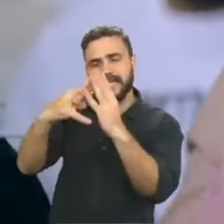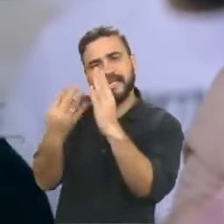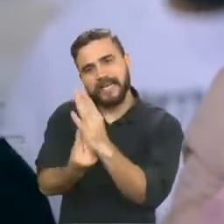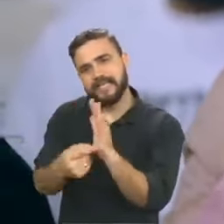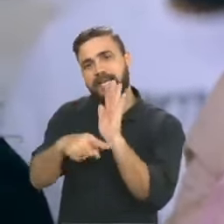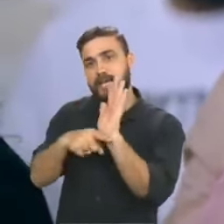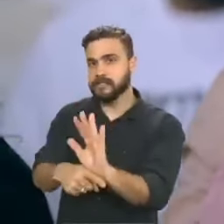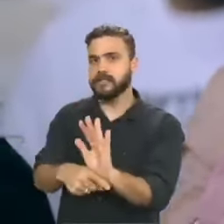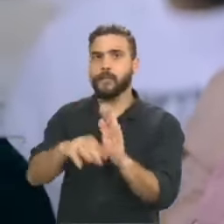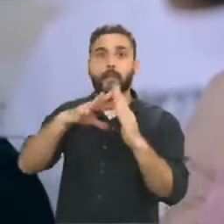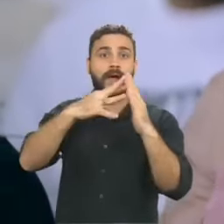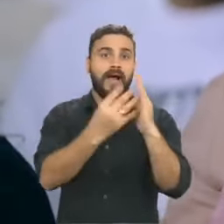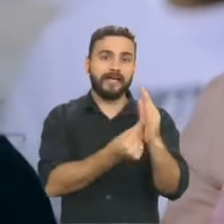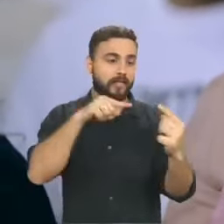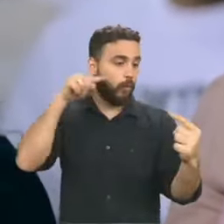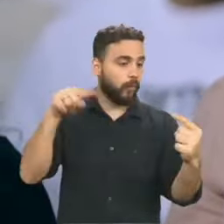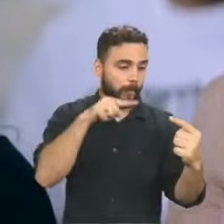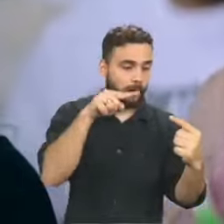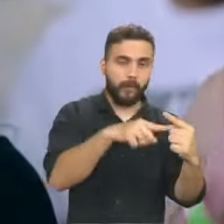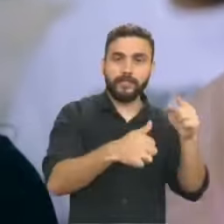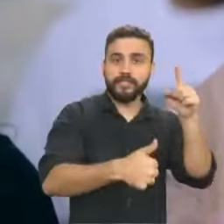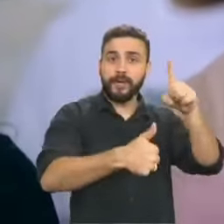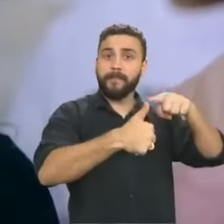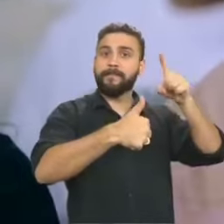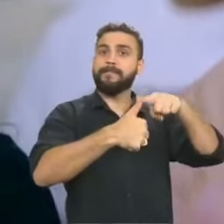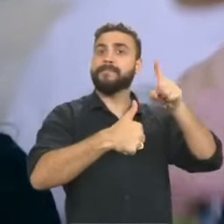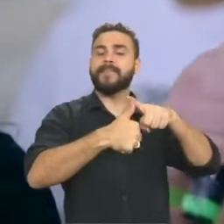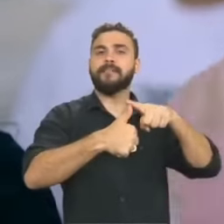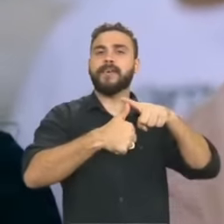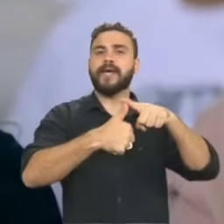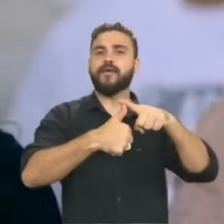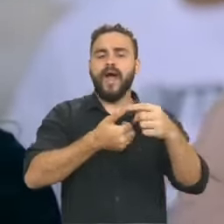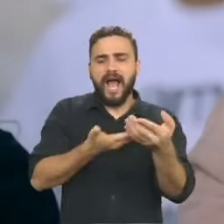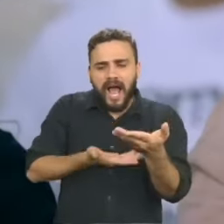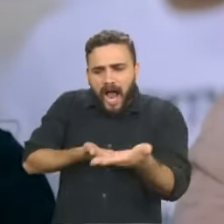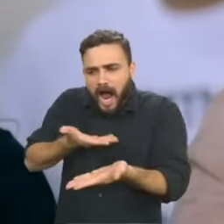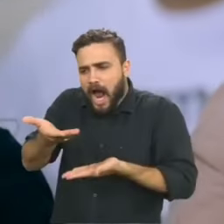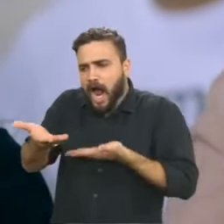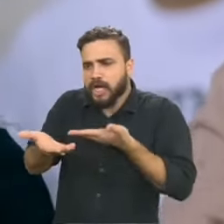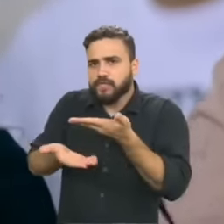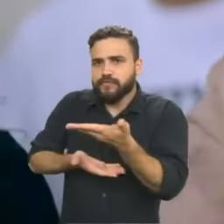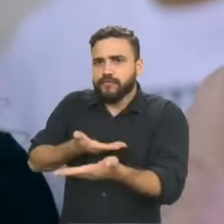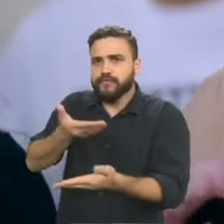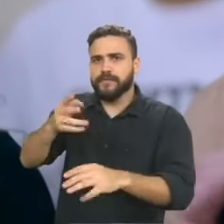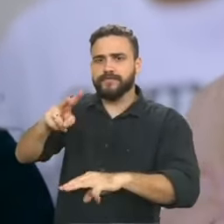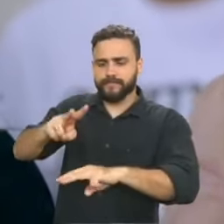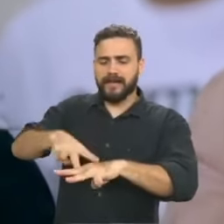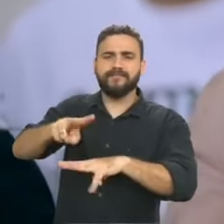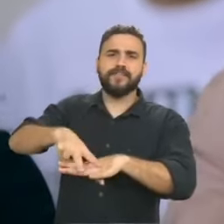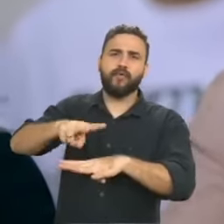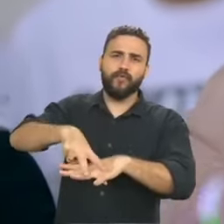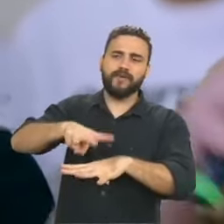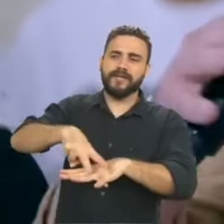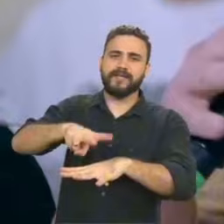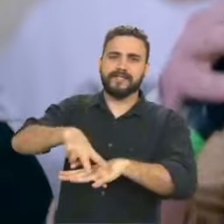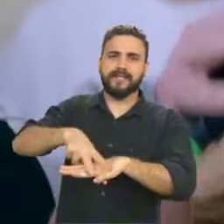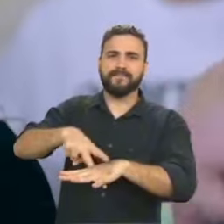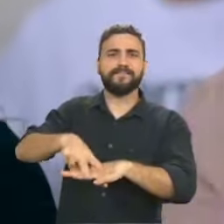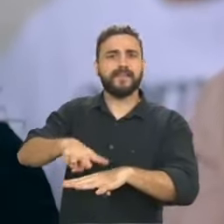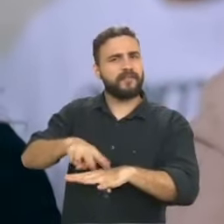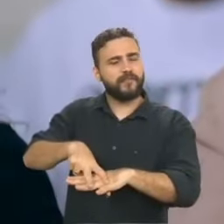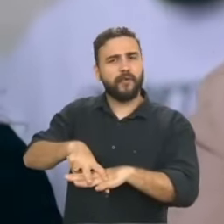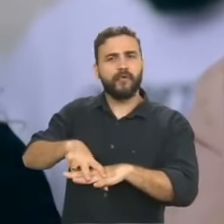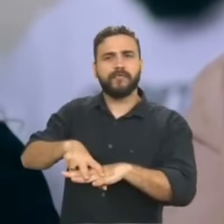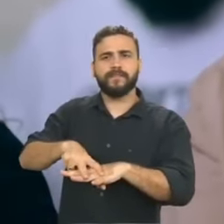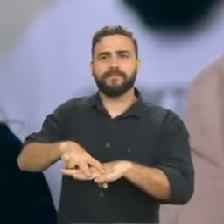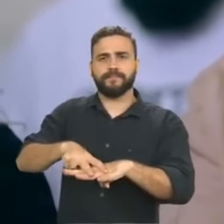tem uma prioridade de primeiro, assistir as viúvas da própria comunidade. Isso está em todo o Novo Testamento. Isso é